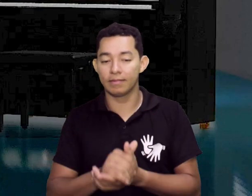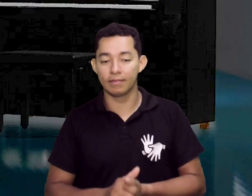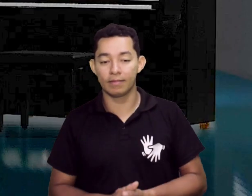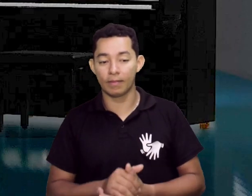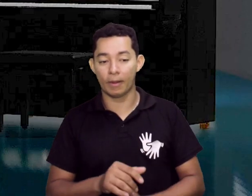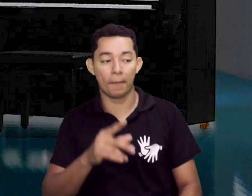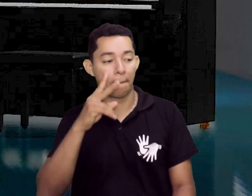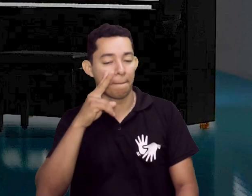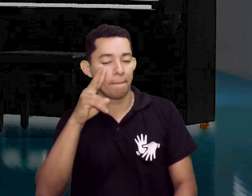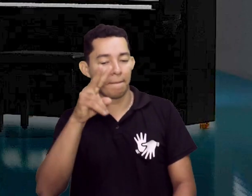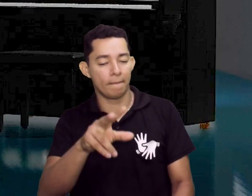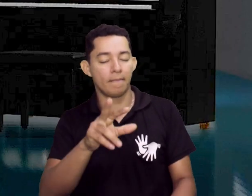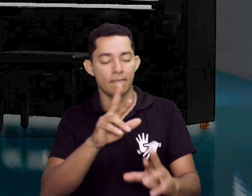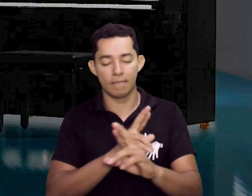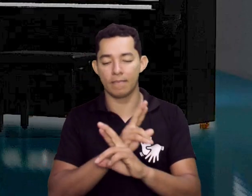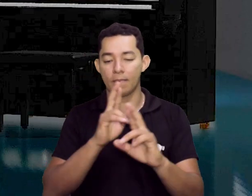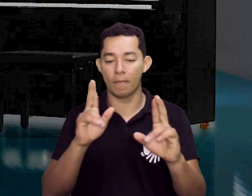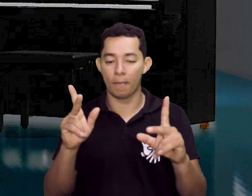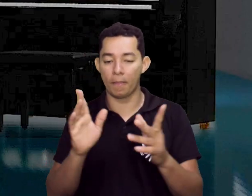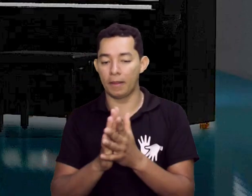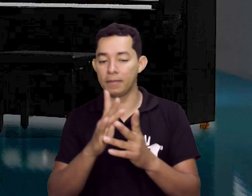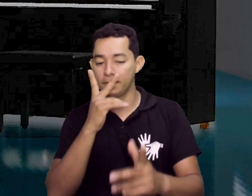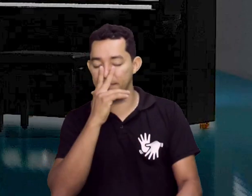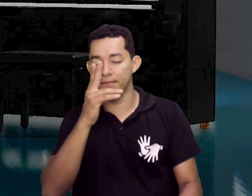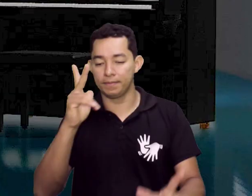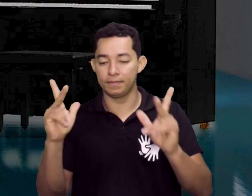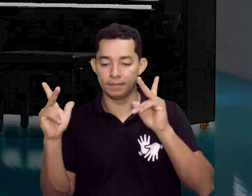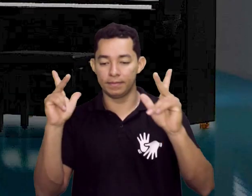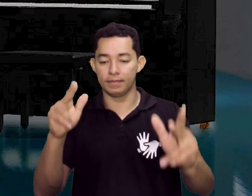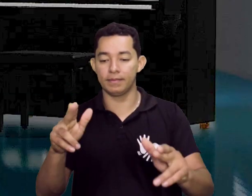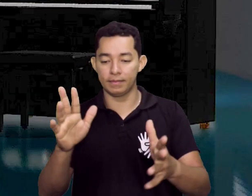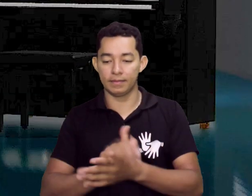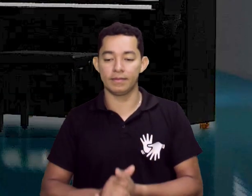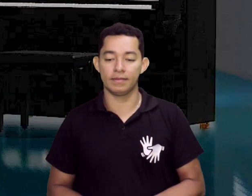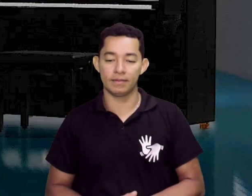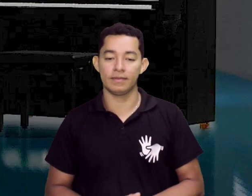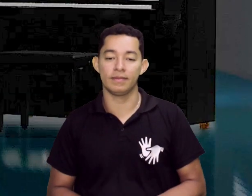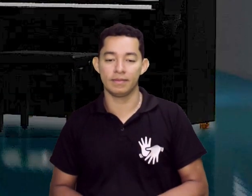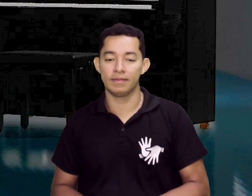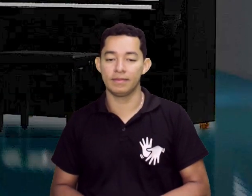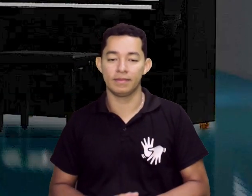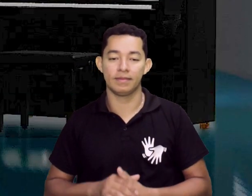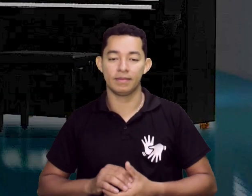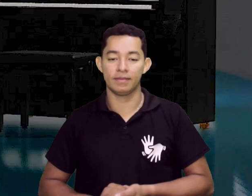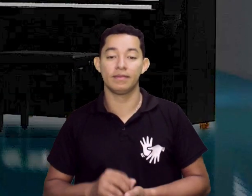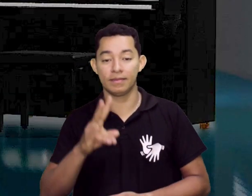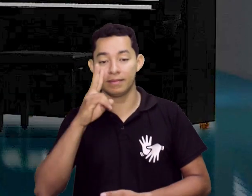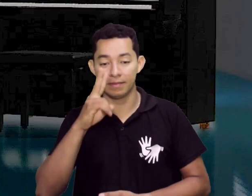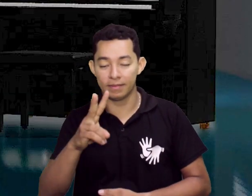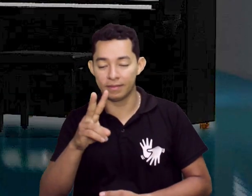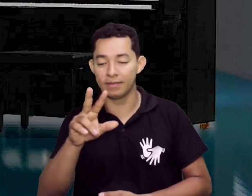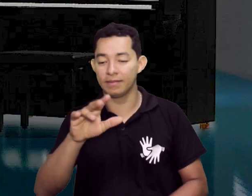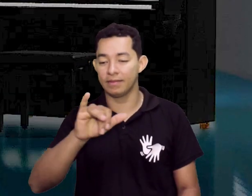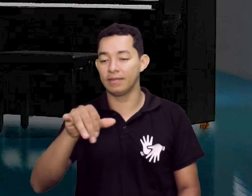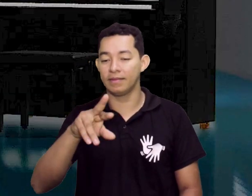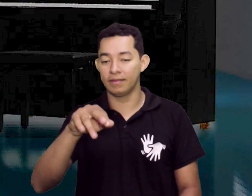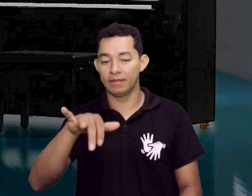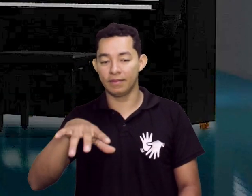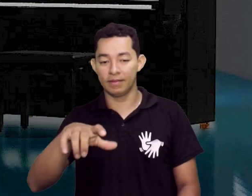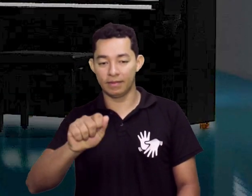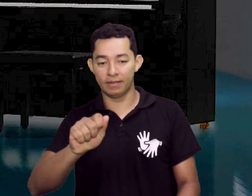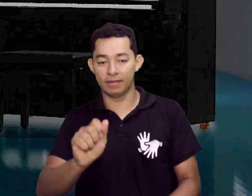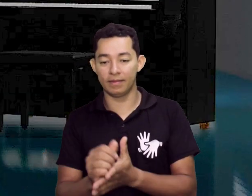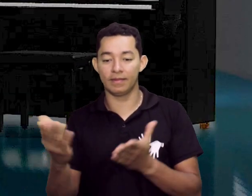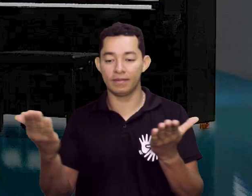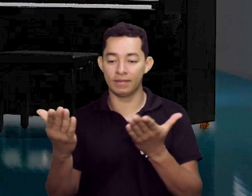legal. Você vê diferente do que parece igual. Tá vendo, Juvenal? Agora a